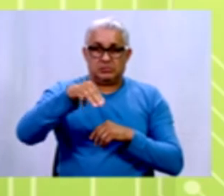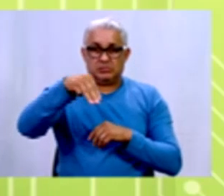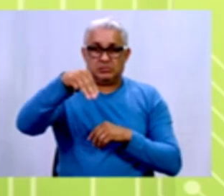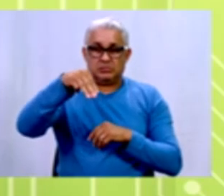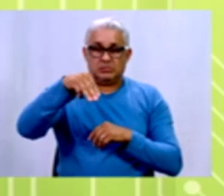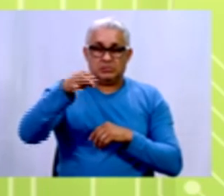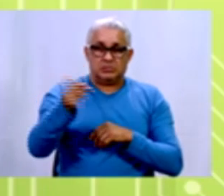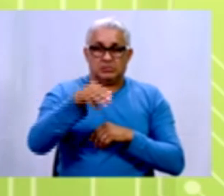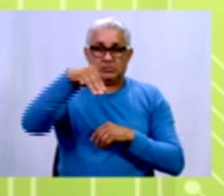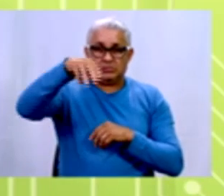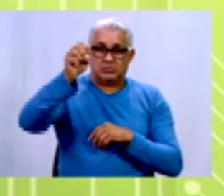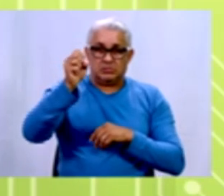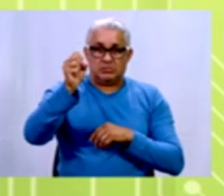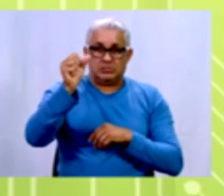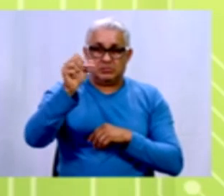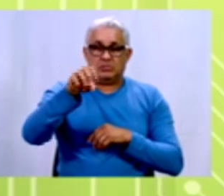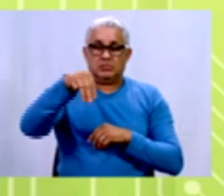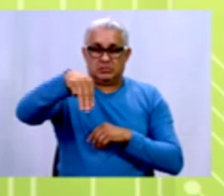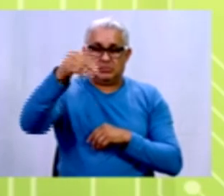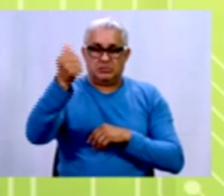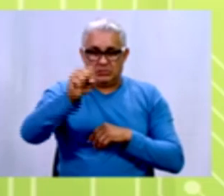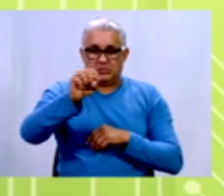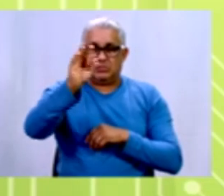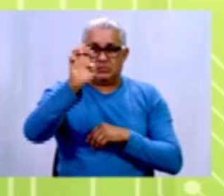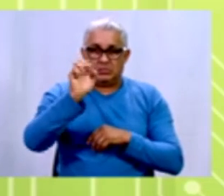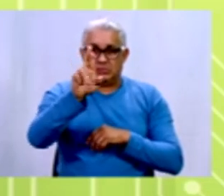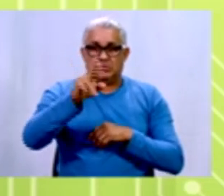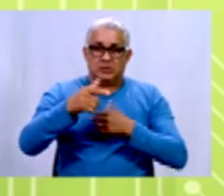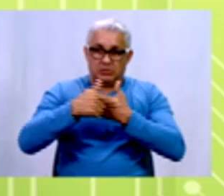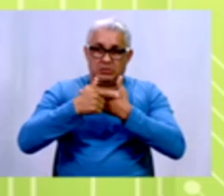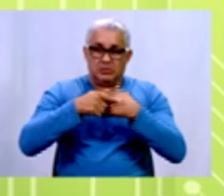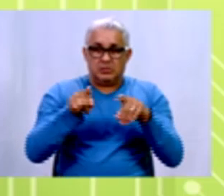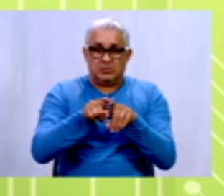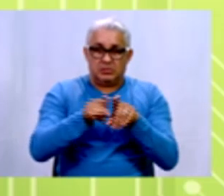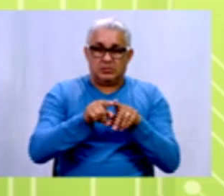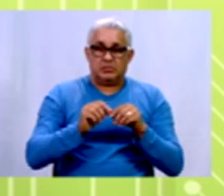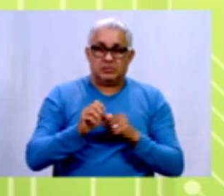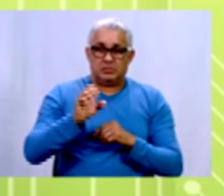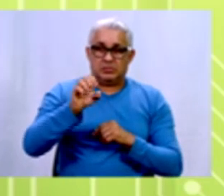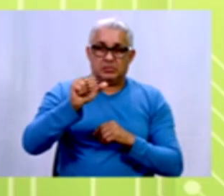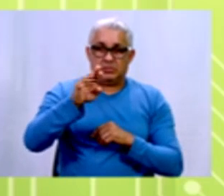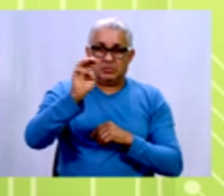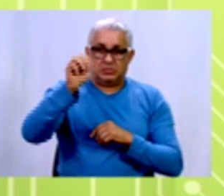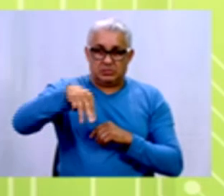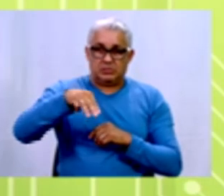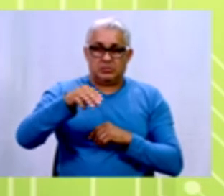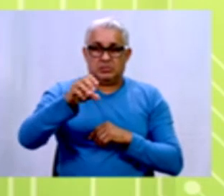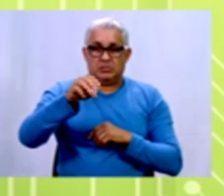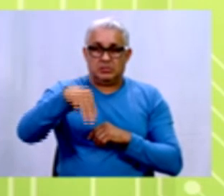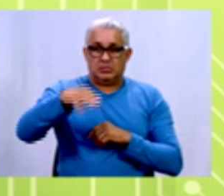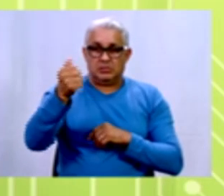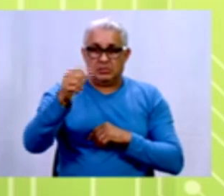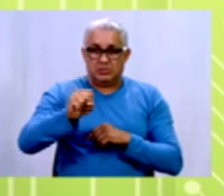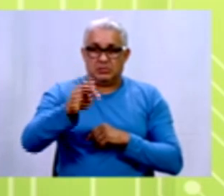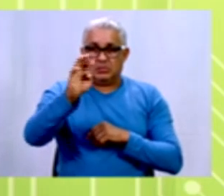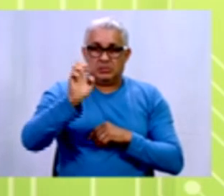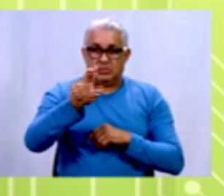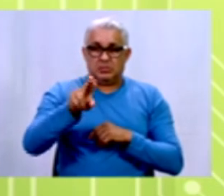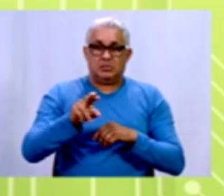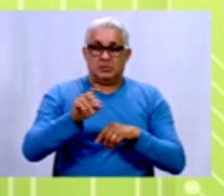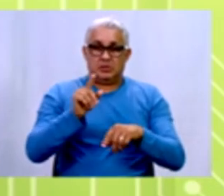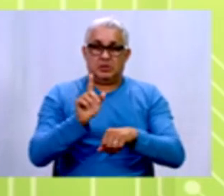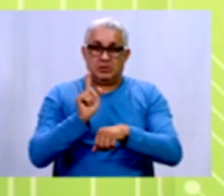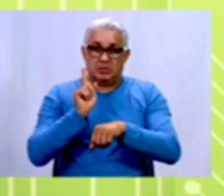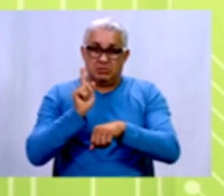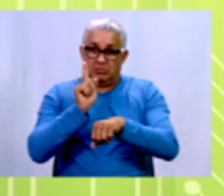ó, os papéis, as atribuições do Scrum Master. Então temos lá, representa a gerência para o